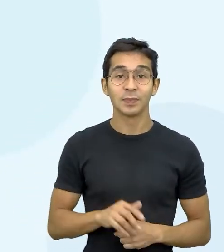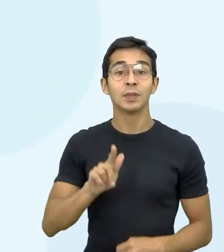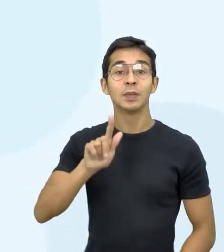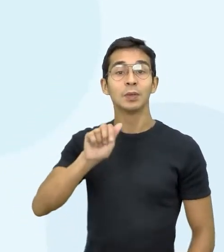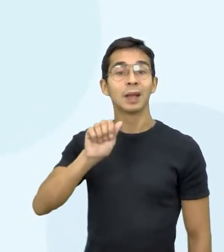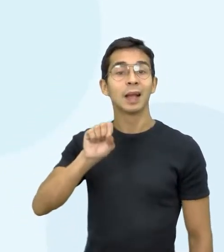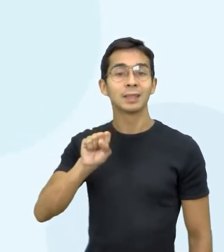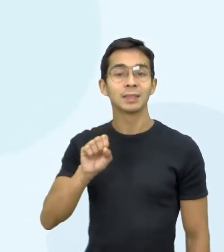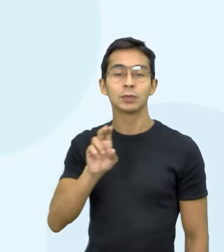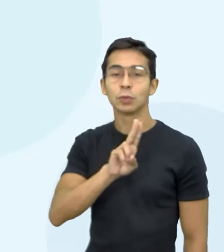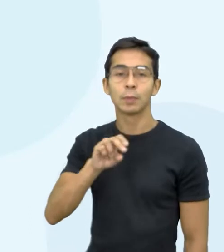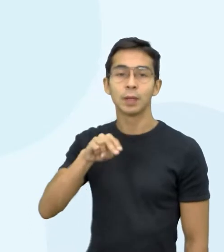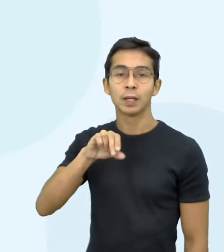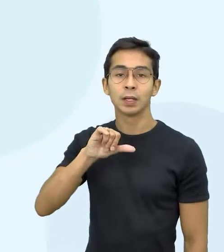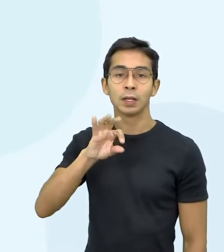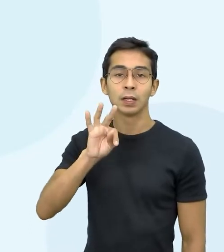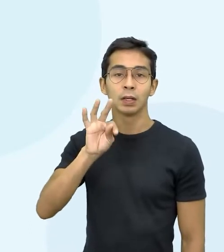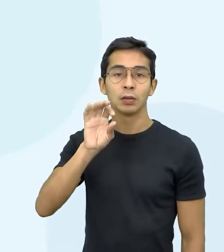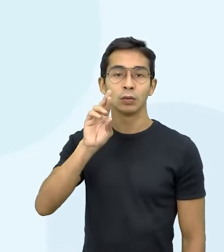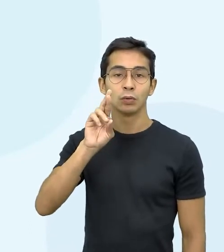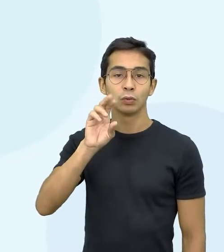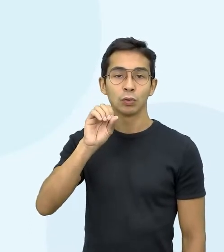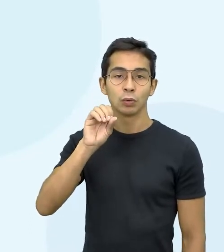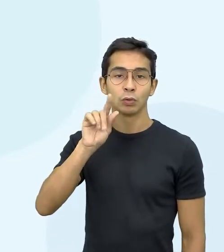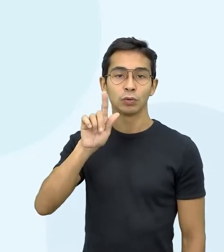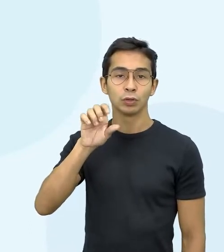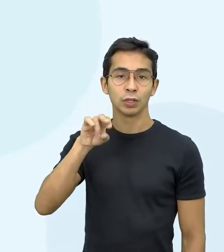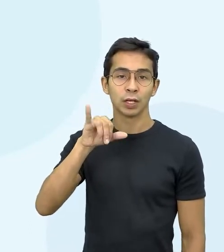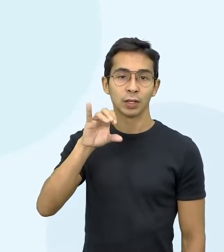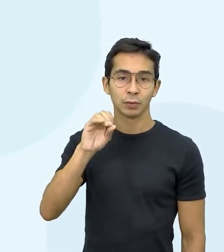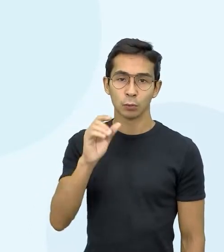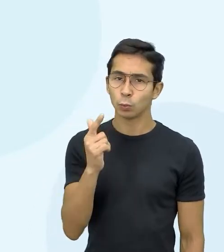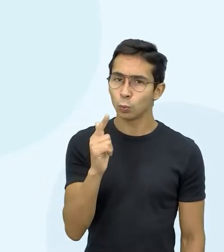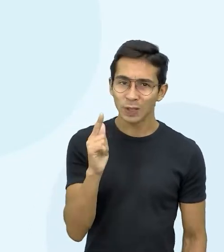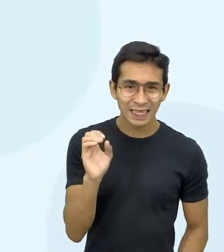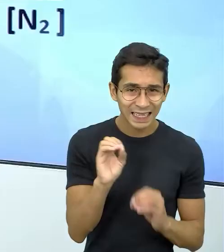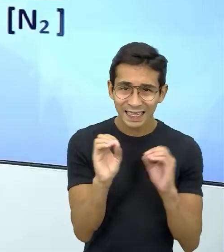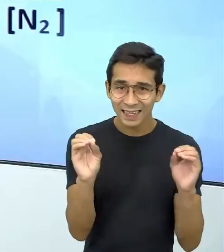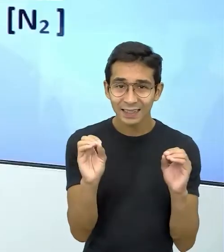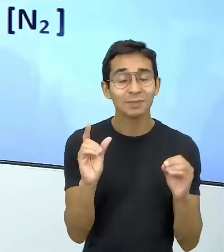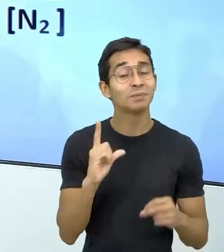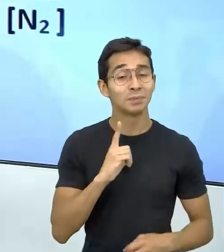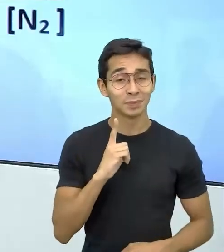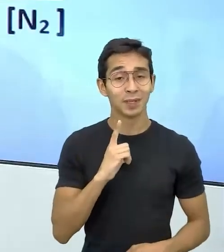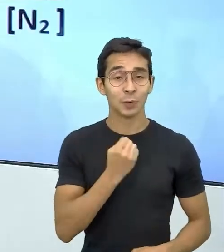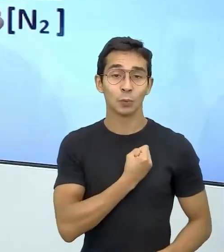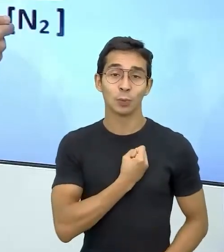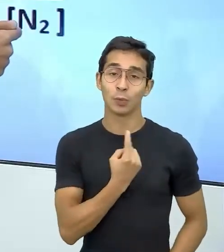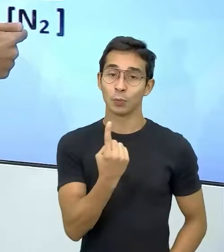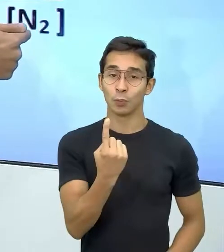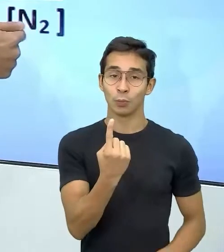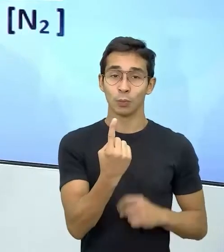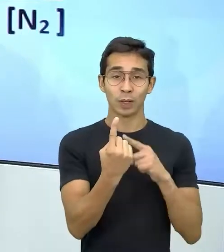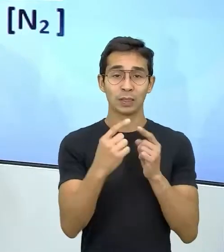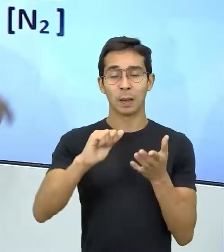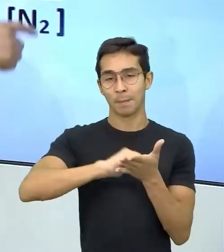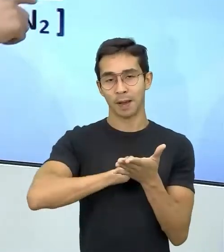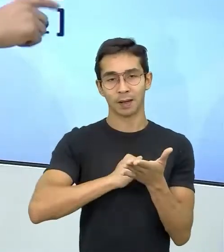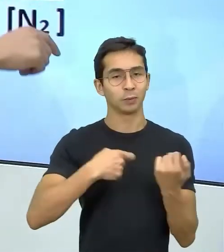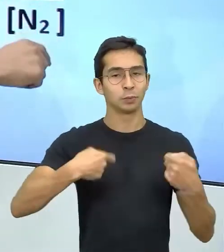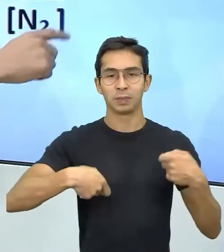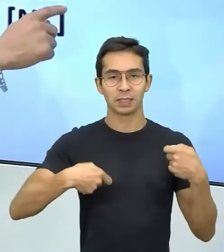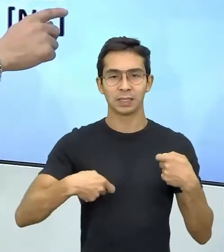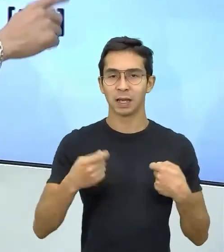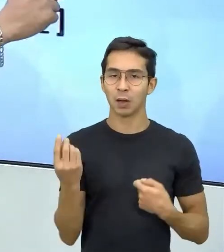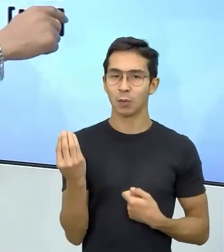atrás dele aqui. Aí é que nós nos enganamos. Nós temos o número 1 aqui que não precisa ser representado. Então eu coloquei aqui o gás nitrogênio